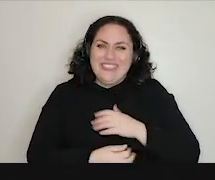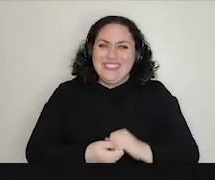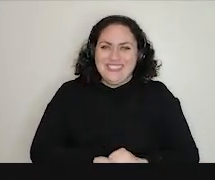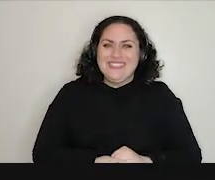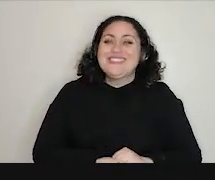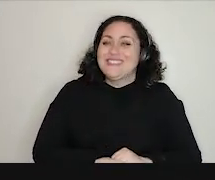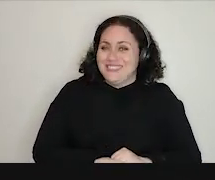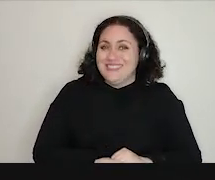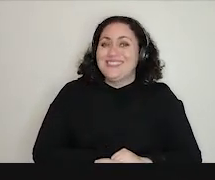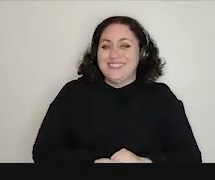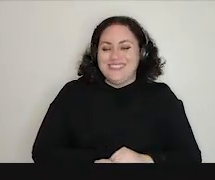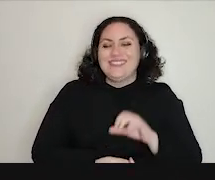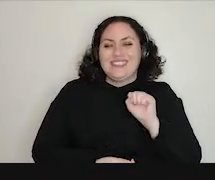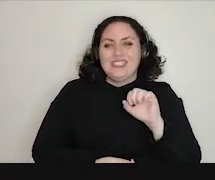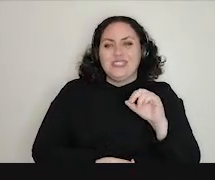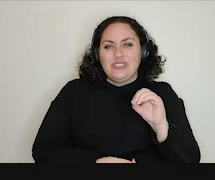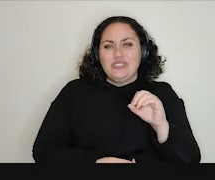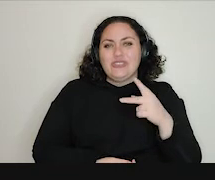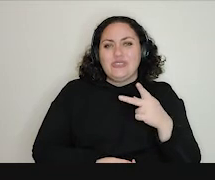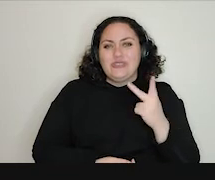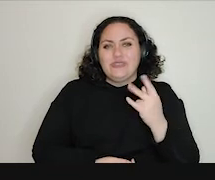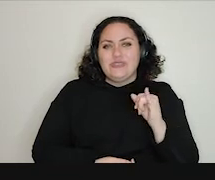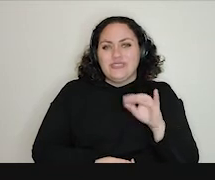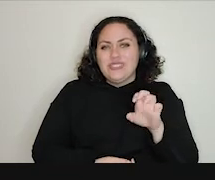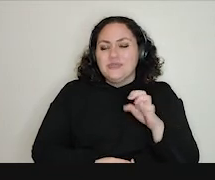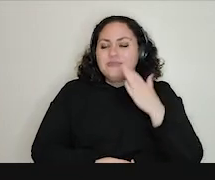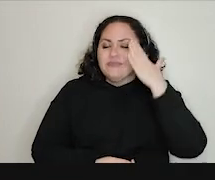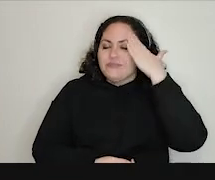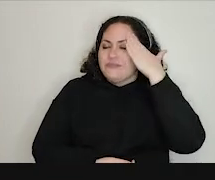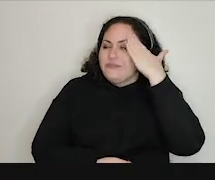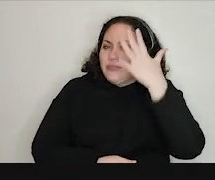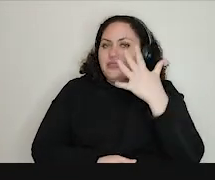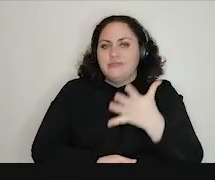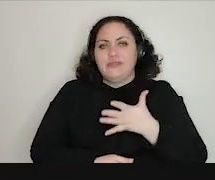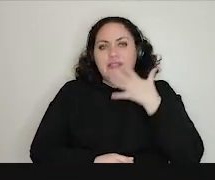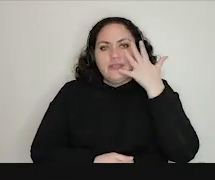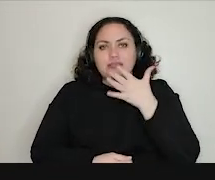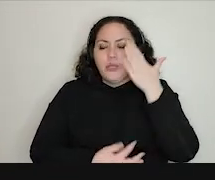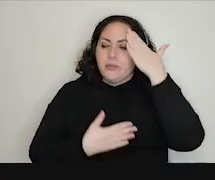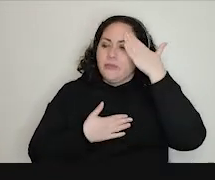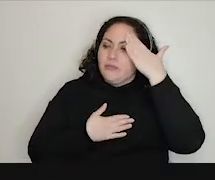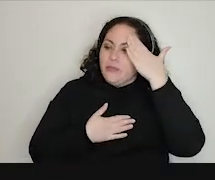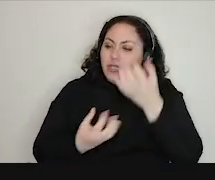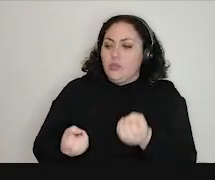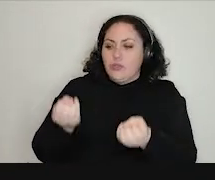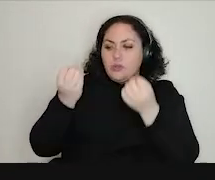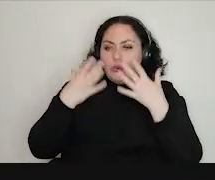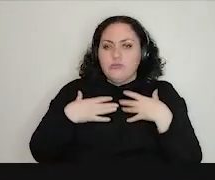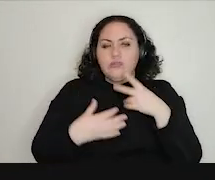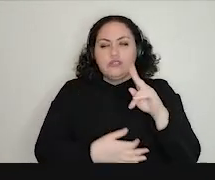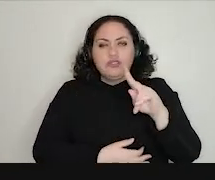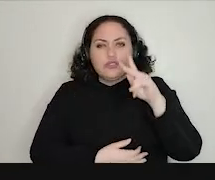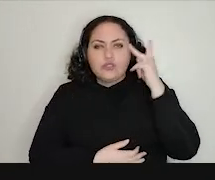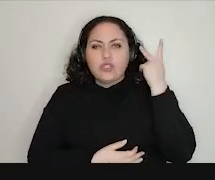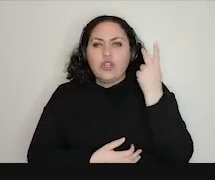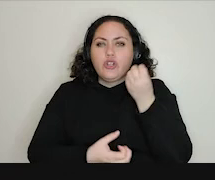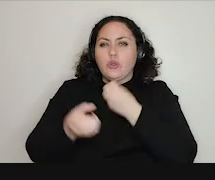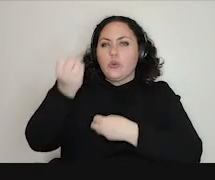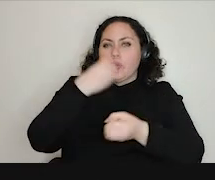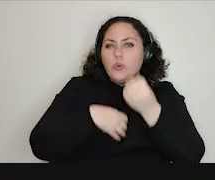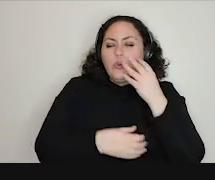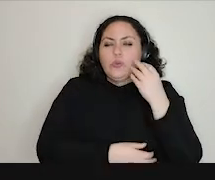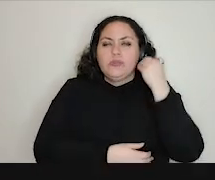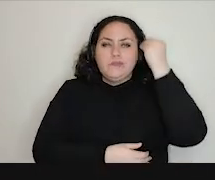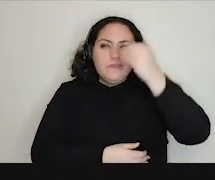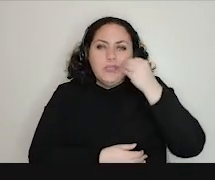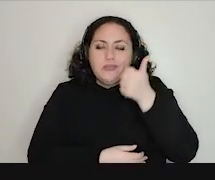tenham gostado. Então, Sophie, muito obrigada pela fala. Obrigada por compartilhar a tua história, os